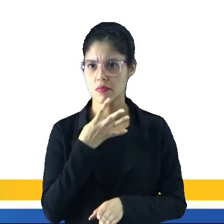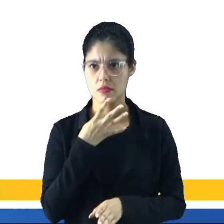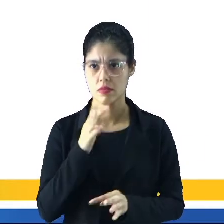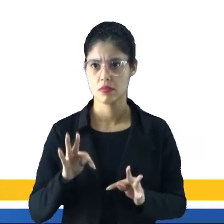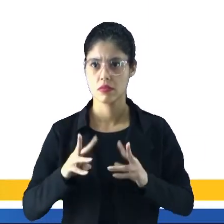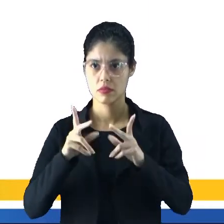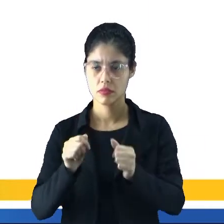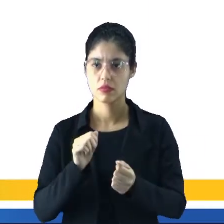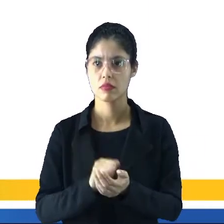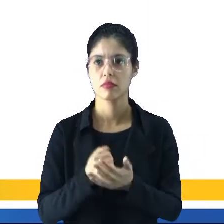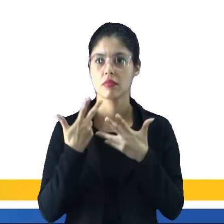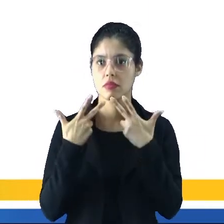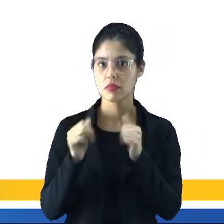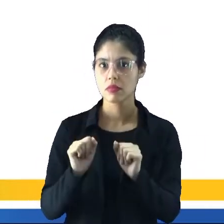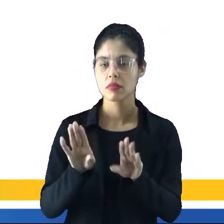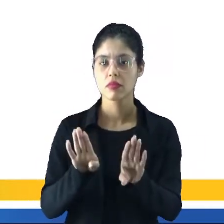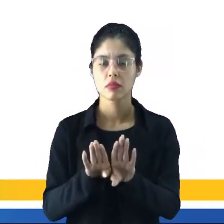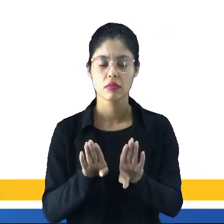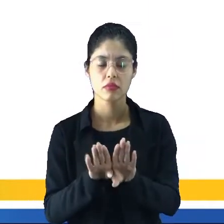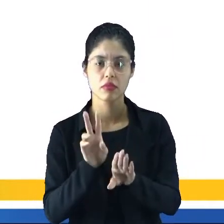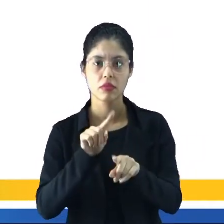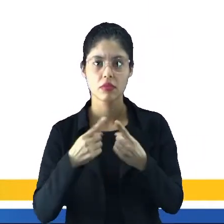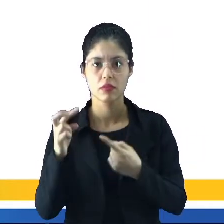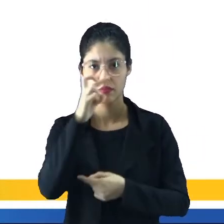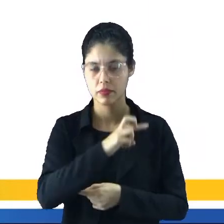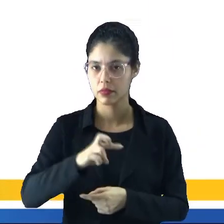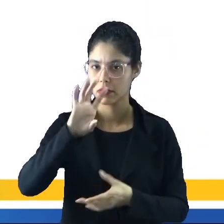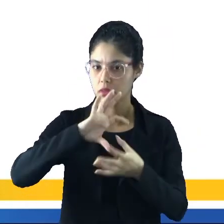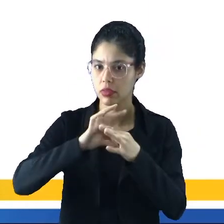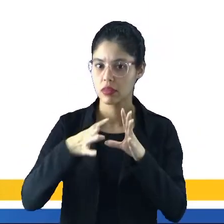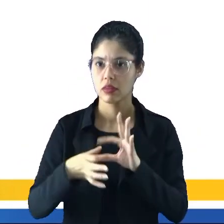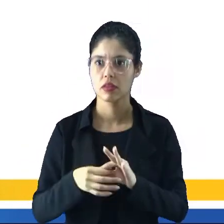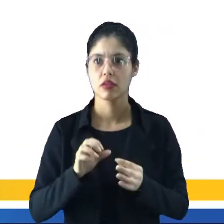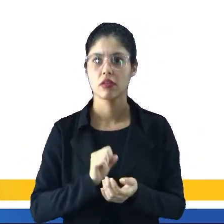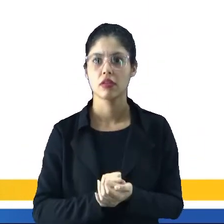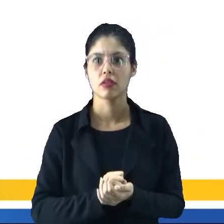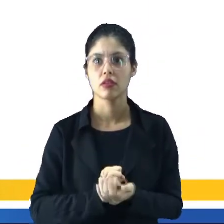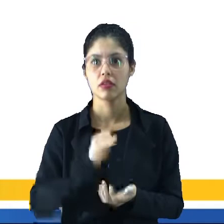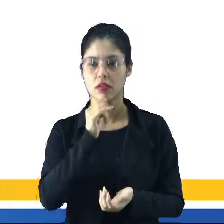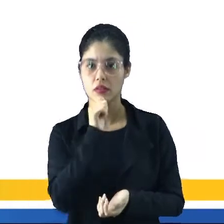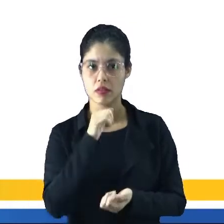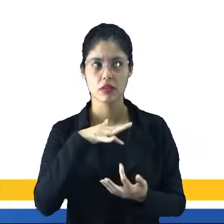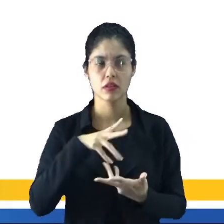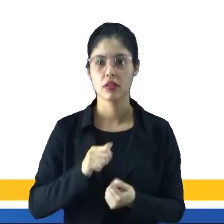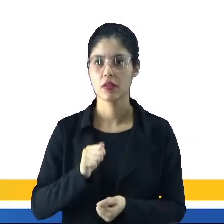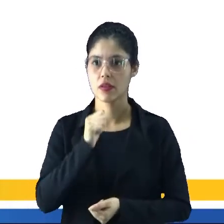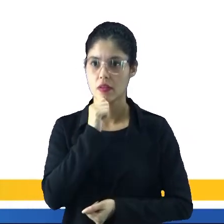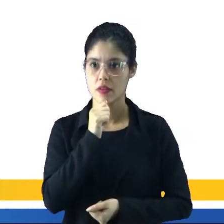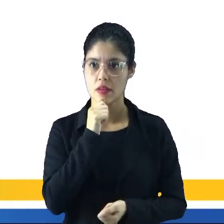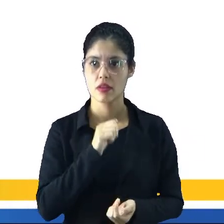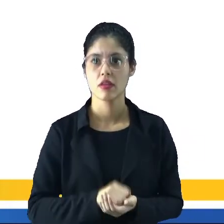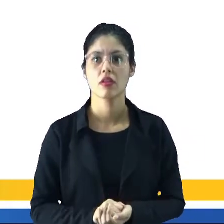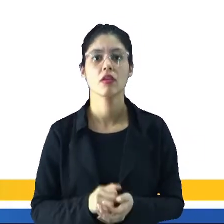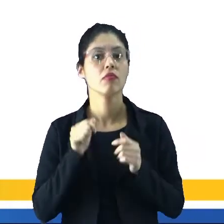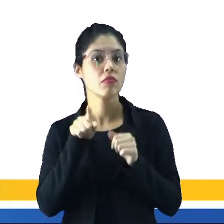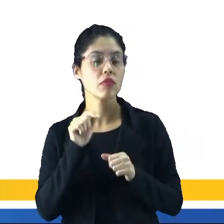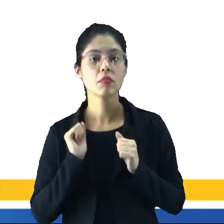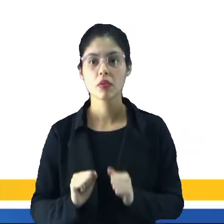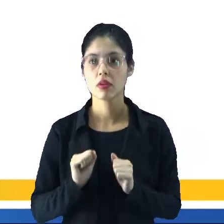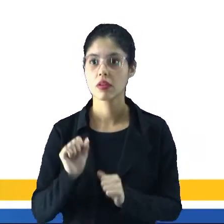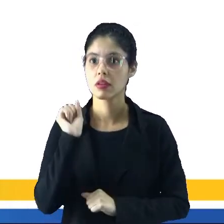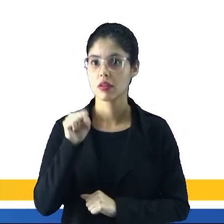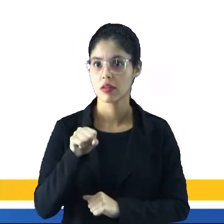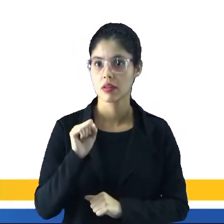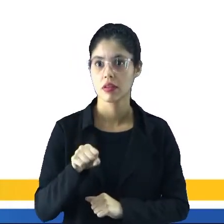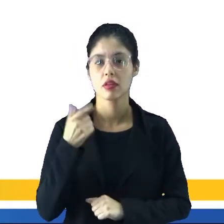conheça todos os vocábulos, mas com análise do contexto e seu conhecimento de mundo, você pode